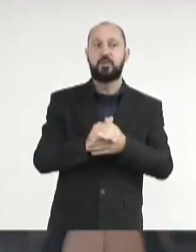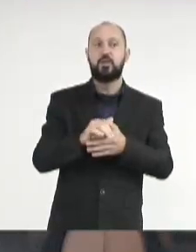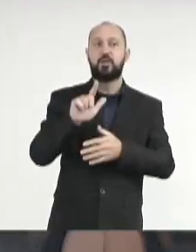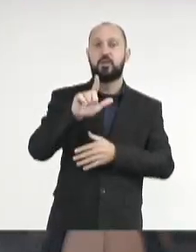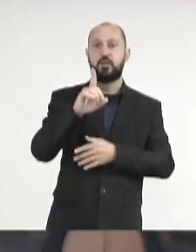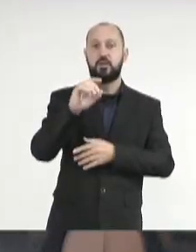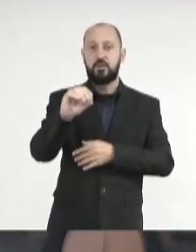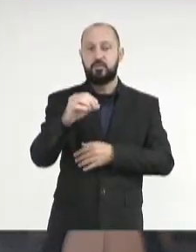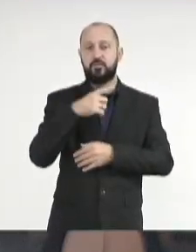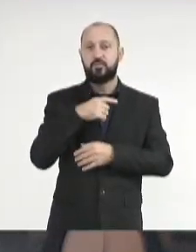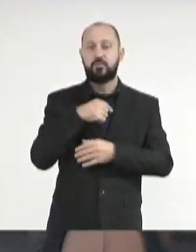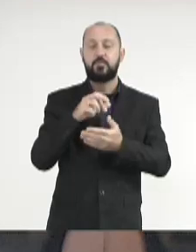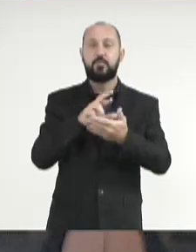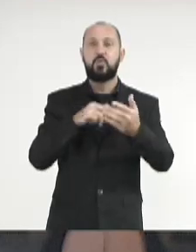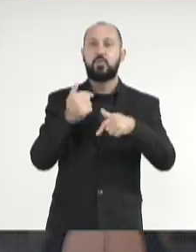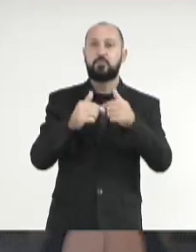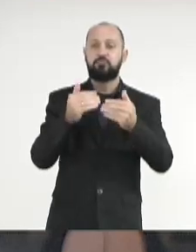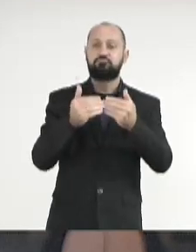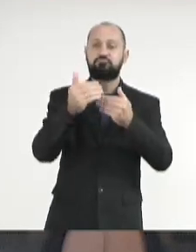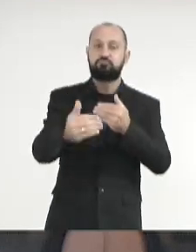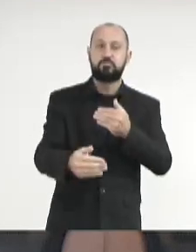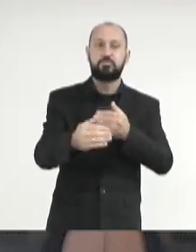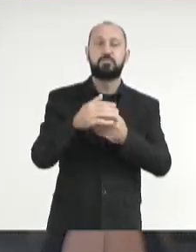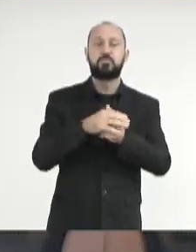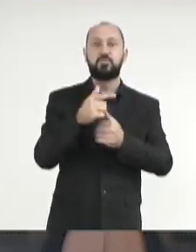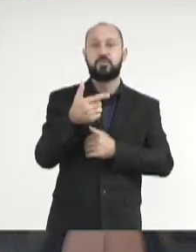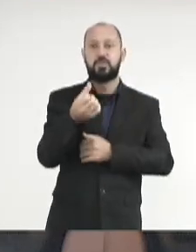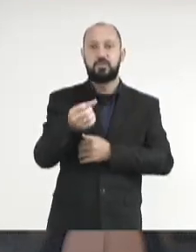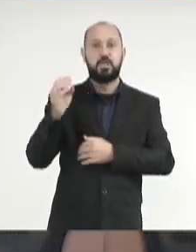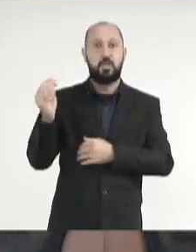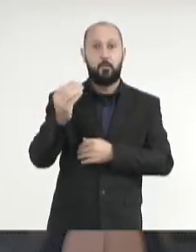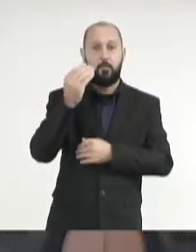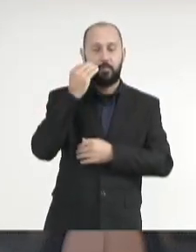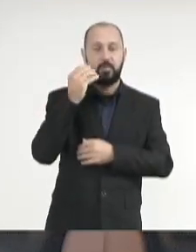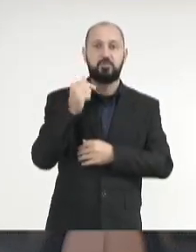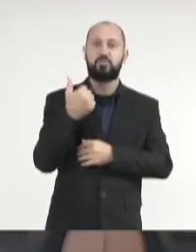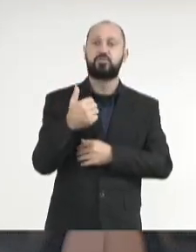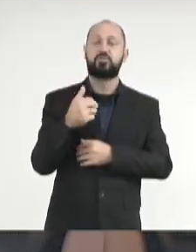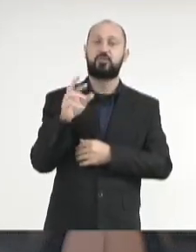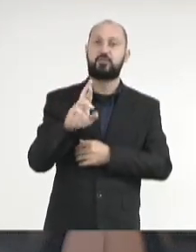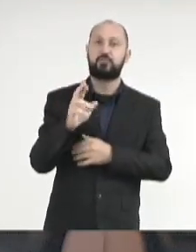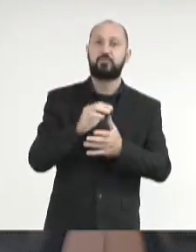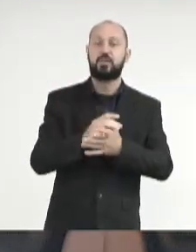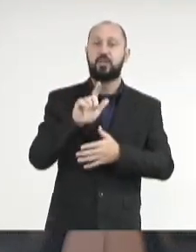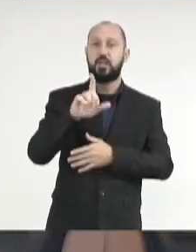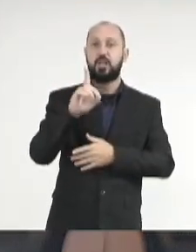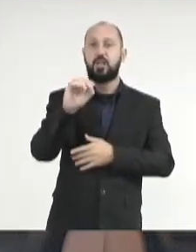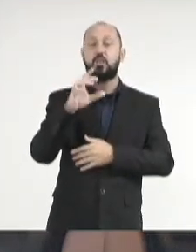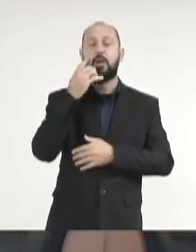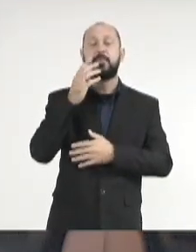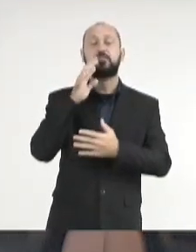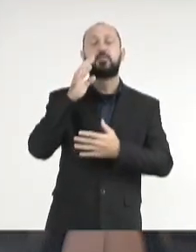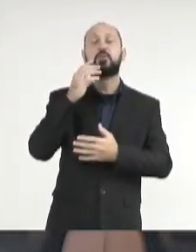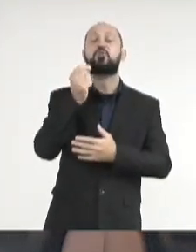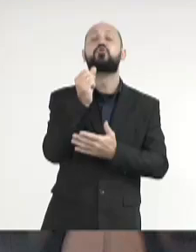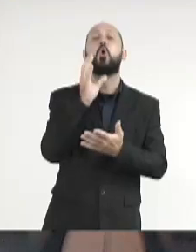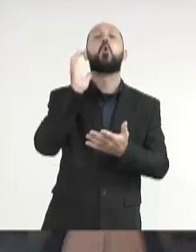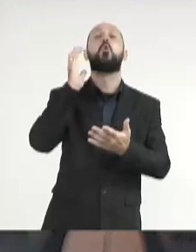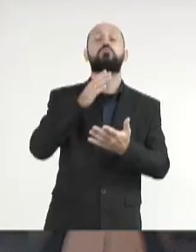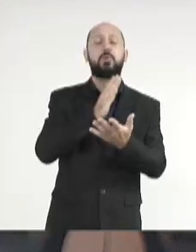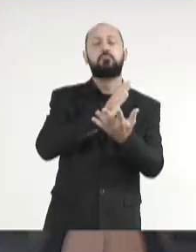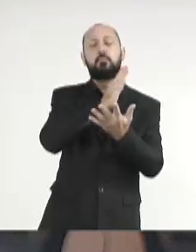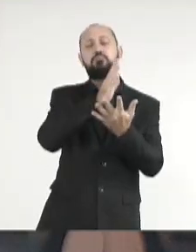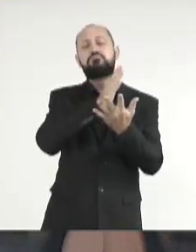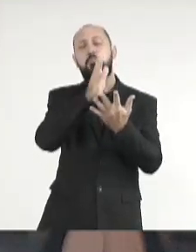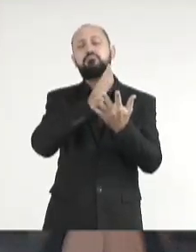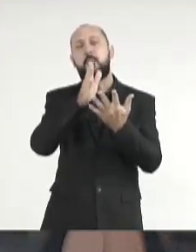para o exercício de 2025, com pouco mais de 26 bilhões de reais. Pois é, Gustavo, a LDO ela traz os princípios que